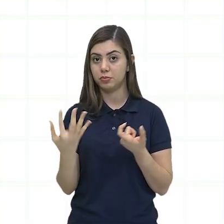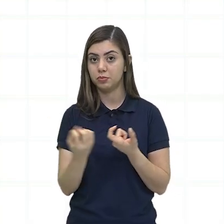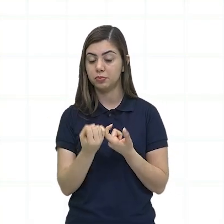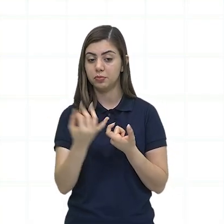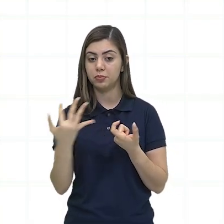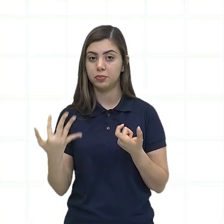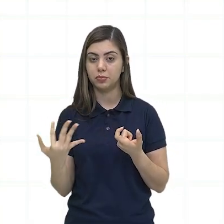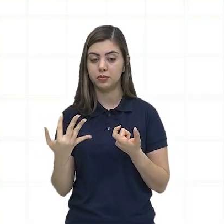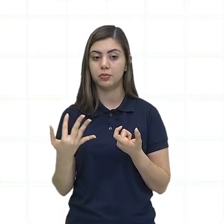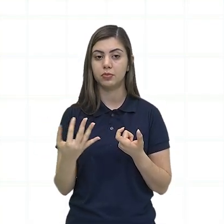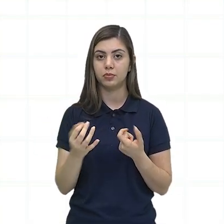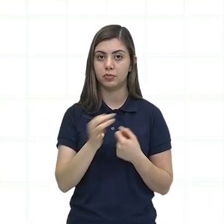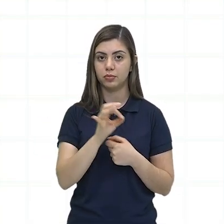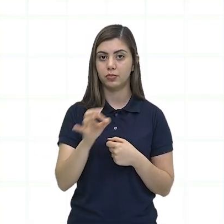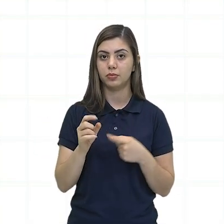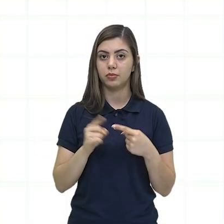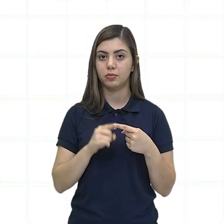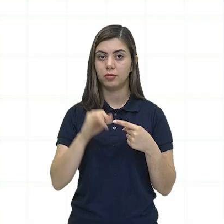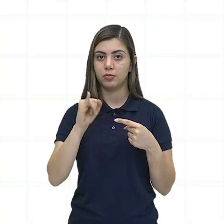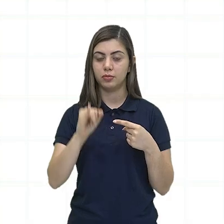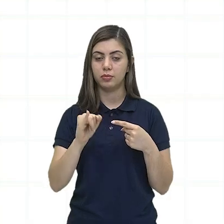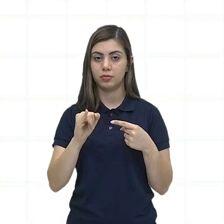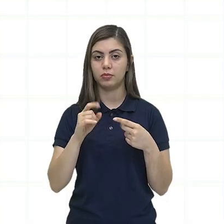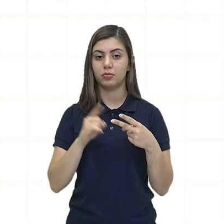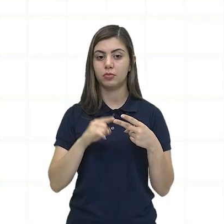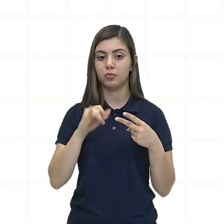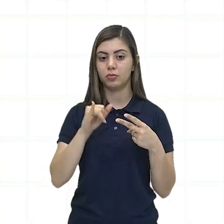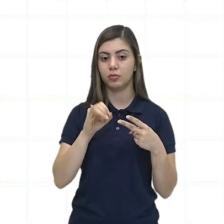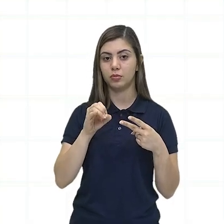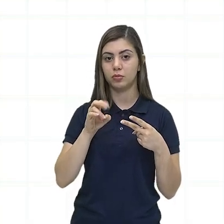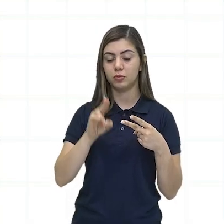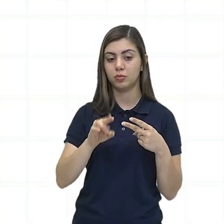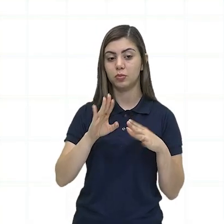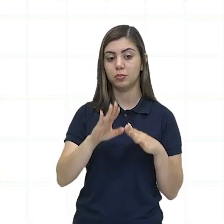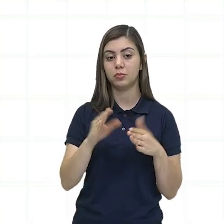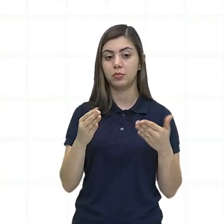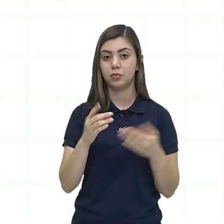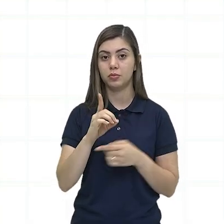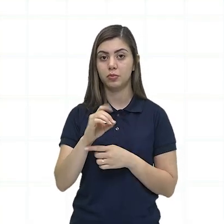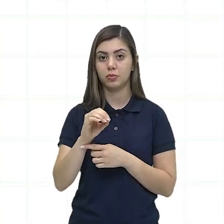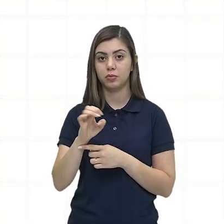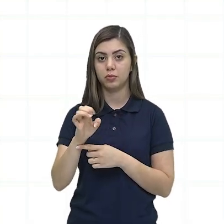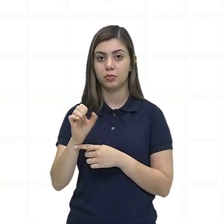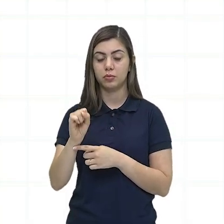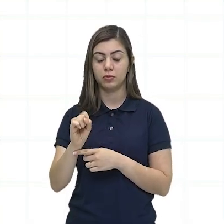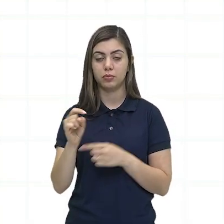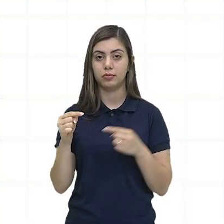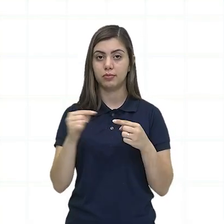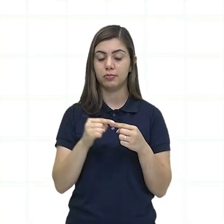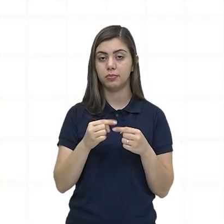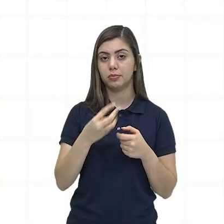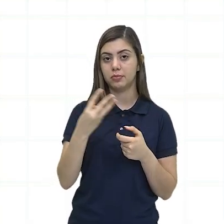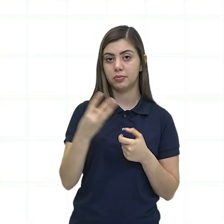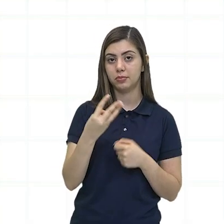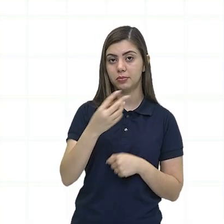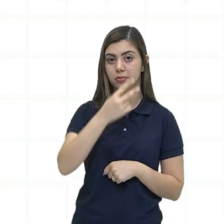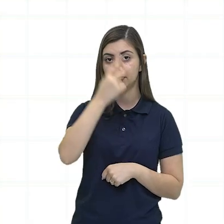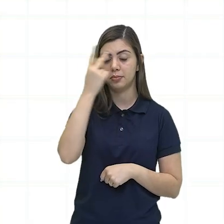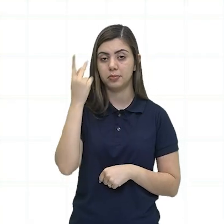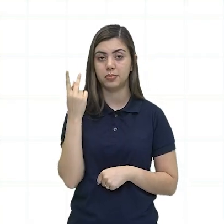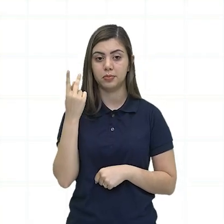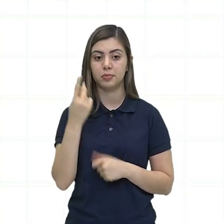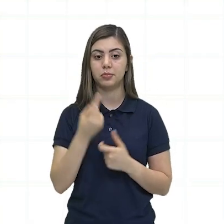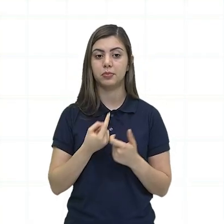o I, e para o you. E o does para a terceira pessoa do singular, tá bom? Sempre quando for